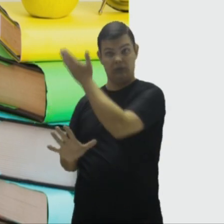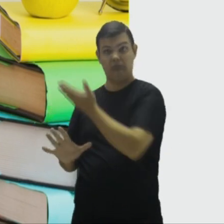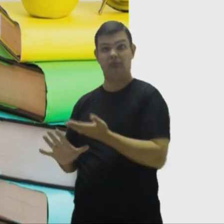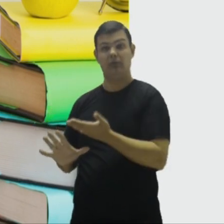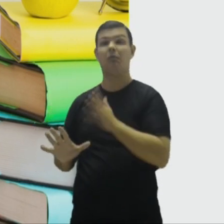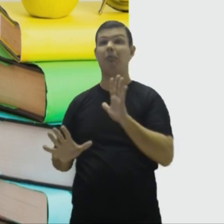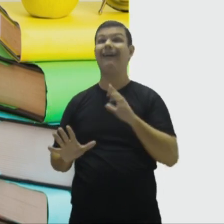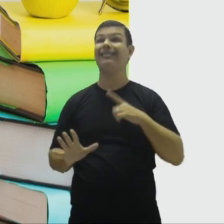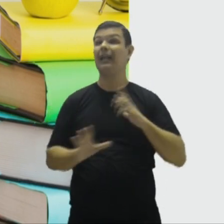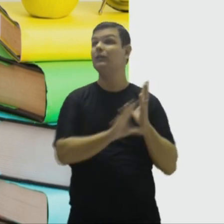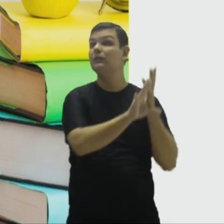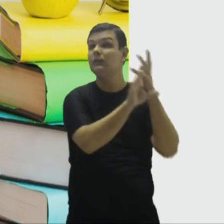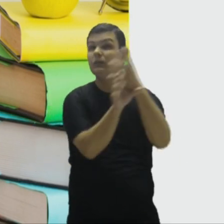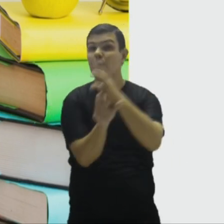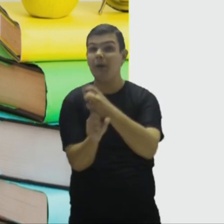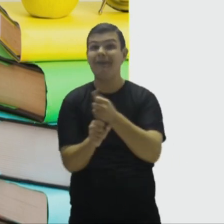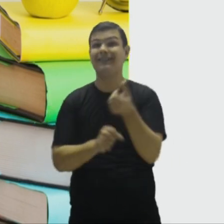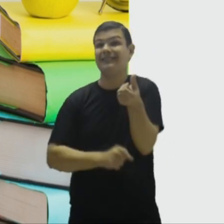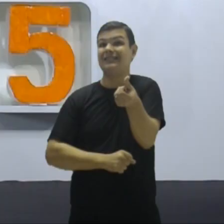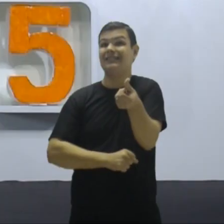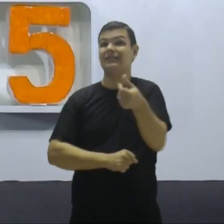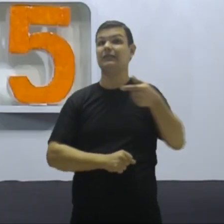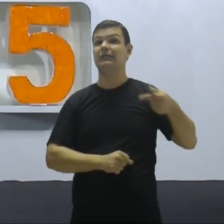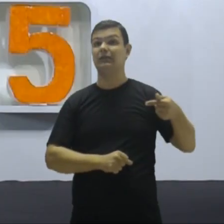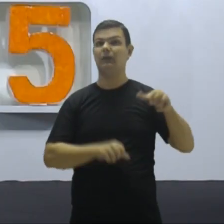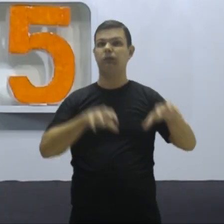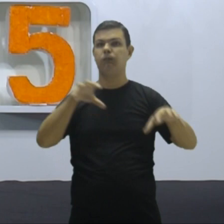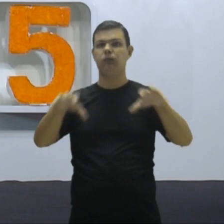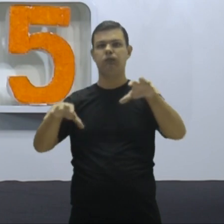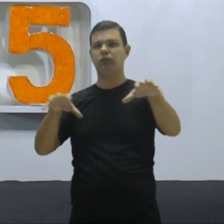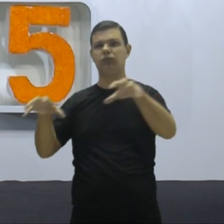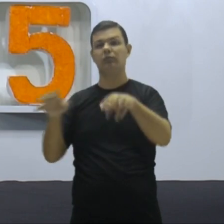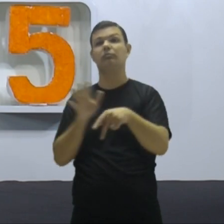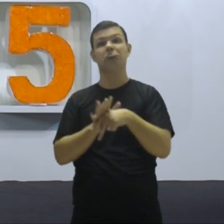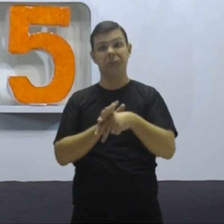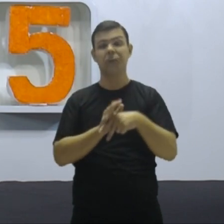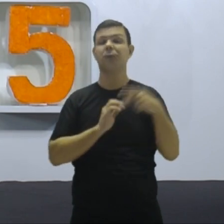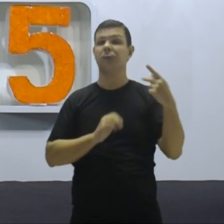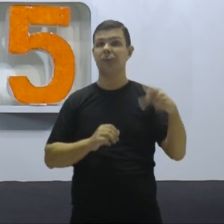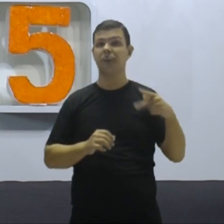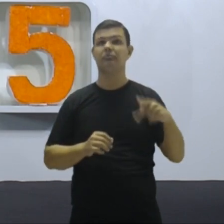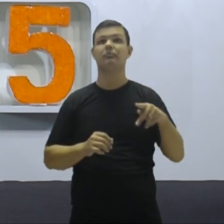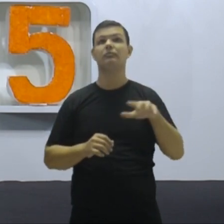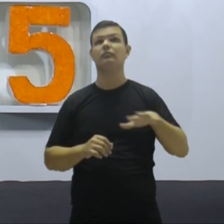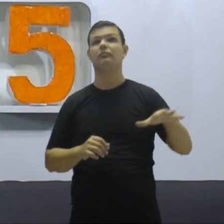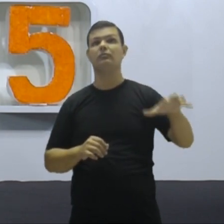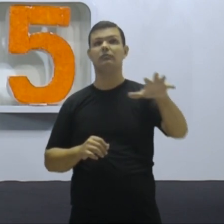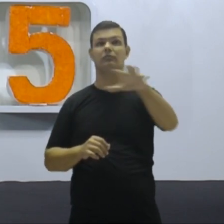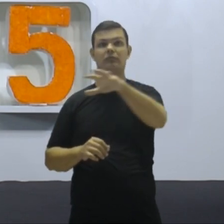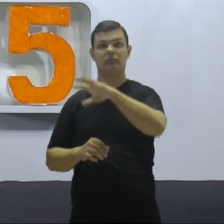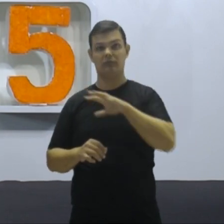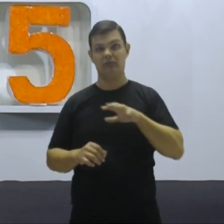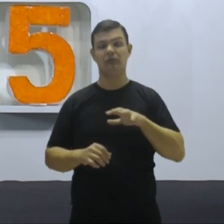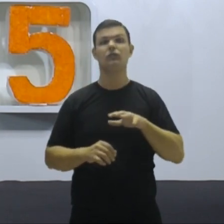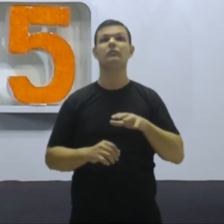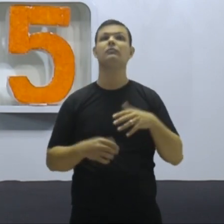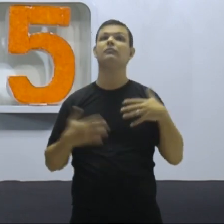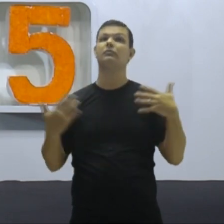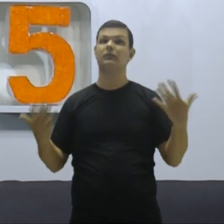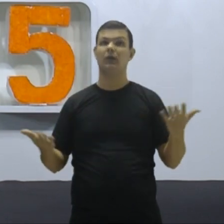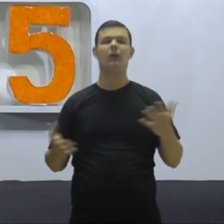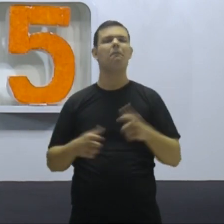temos 67 áreas indígenas reconhecidas no nosso município, ou seja,